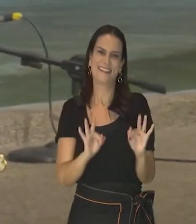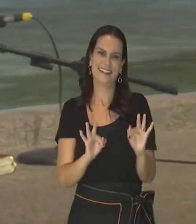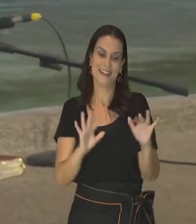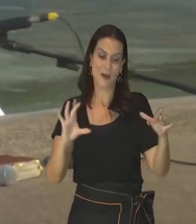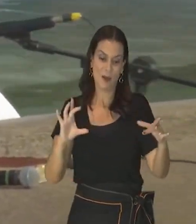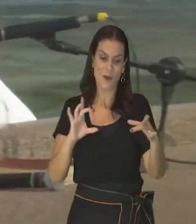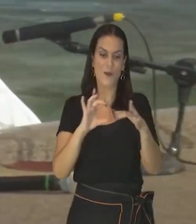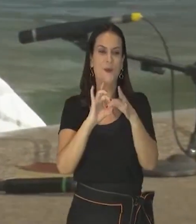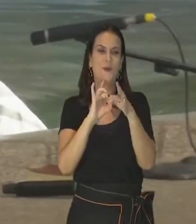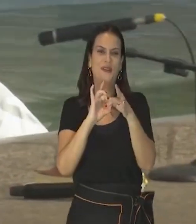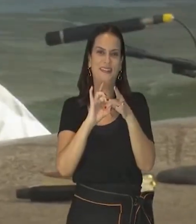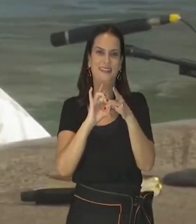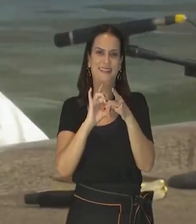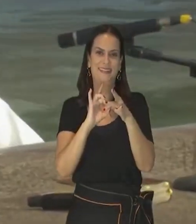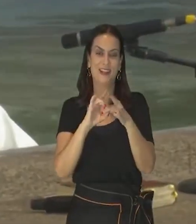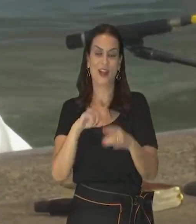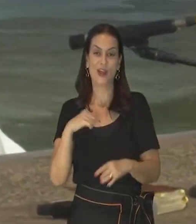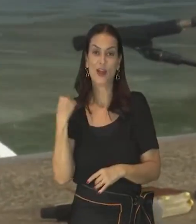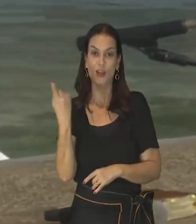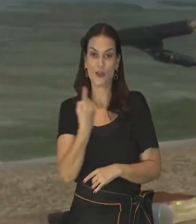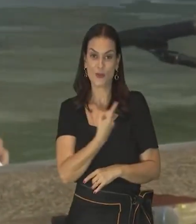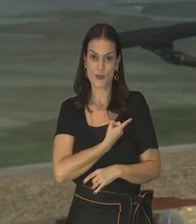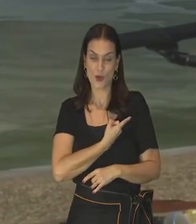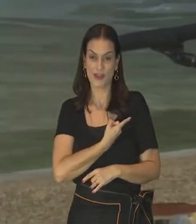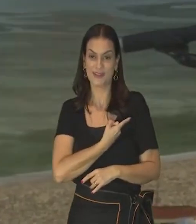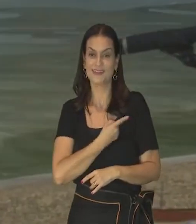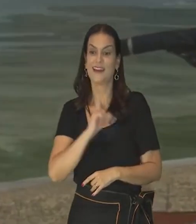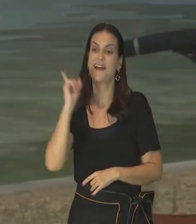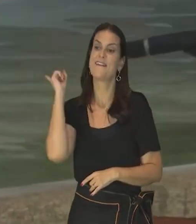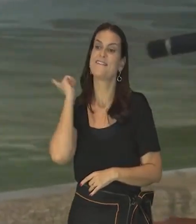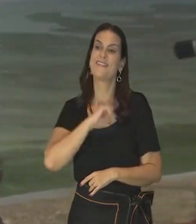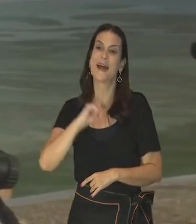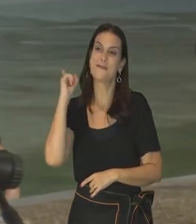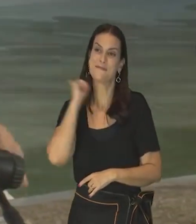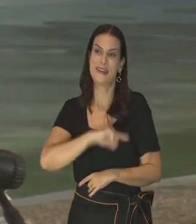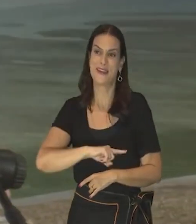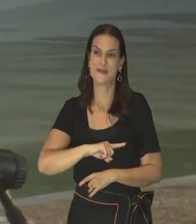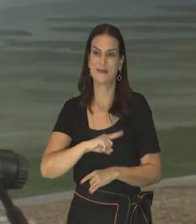nos une: nós somos rubro-negros.